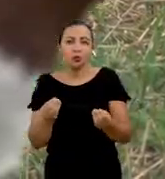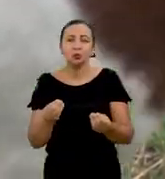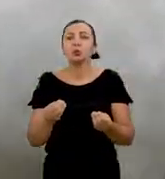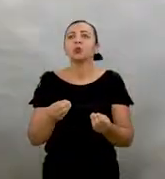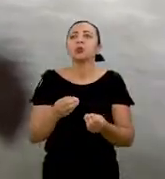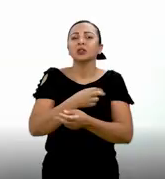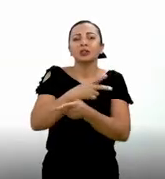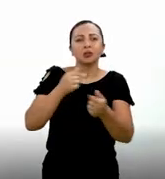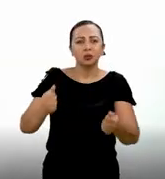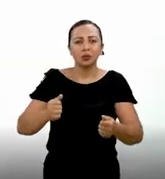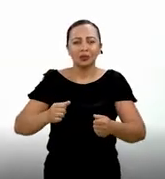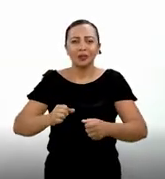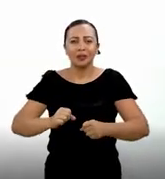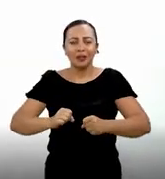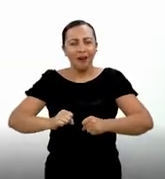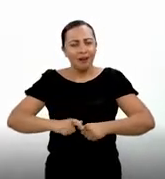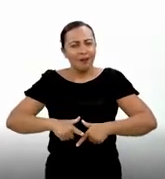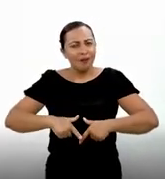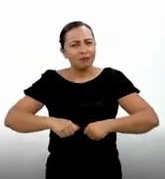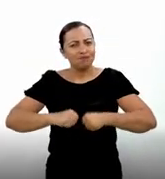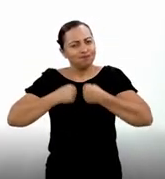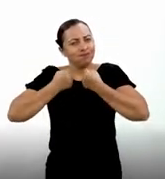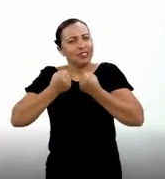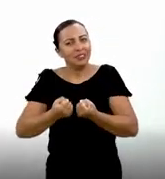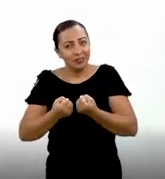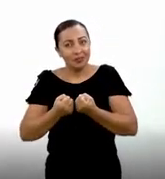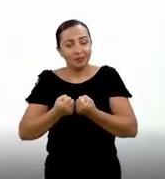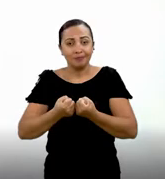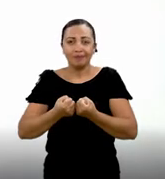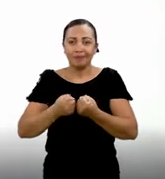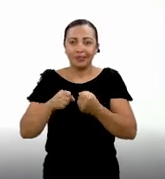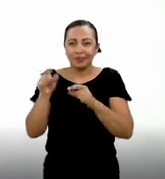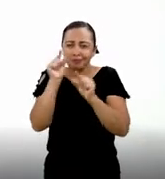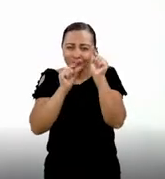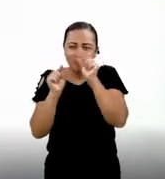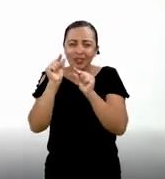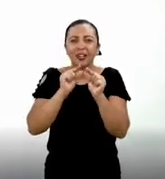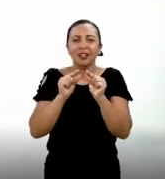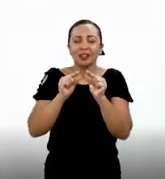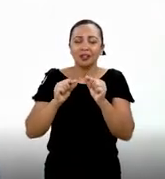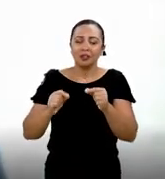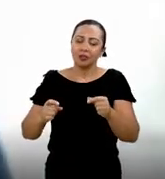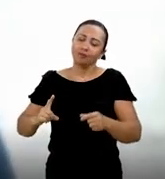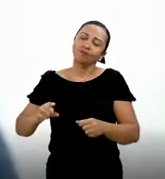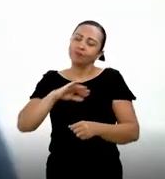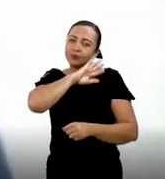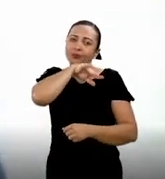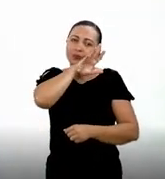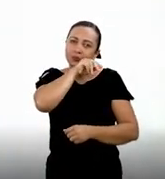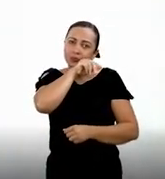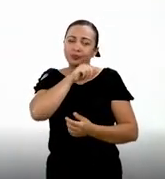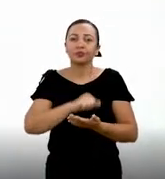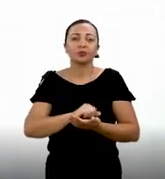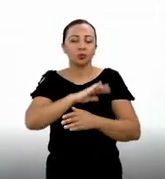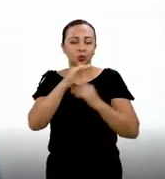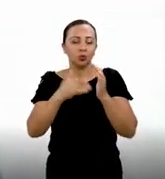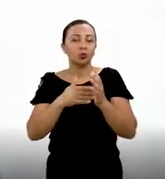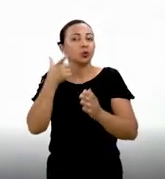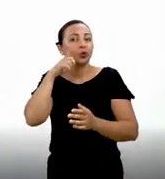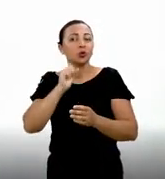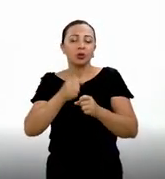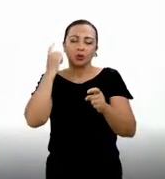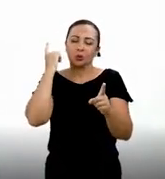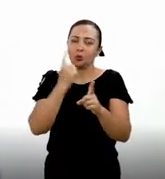parasitária nos animais bom então tudo que a gente consegui achar que possa burlar o sistema